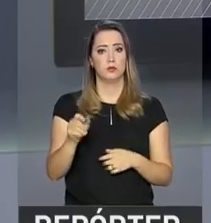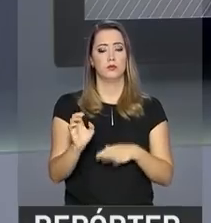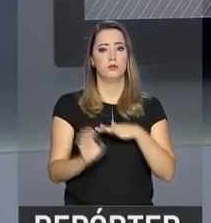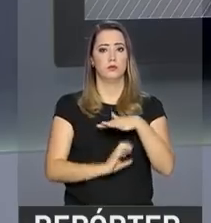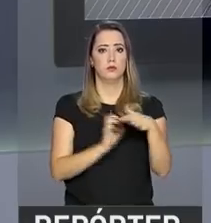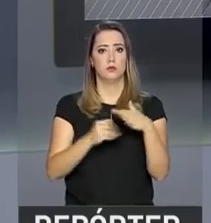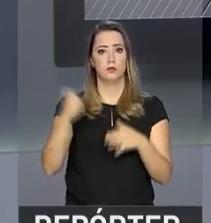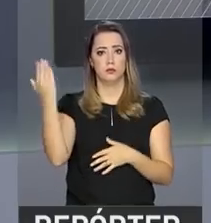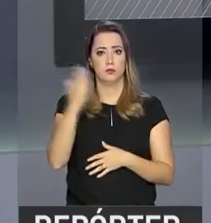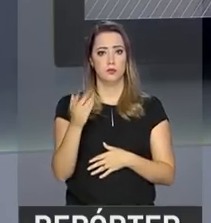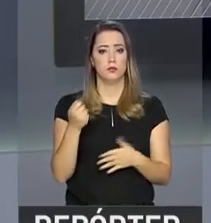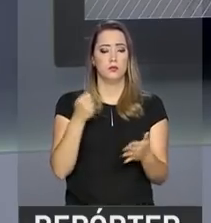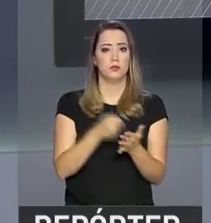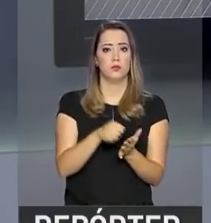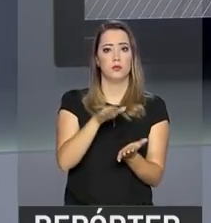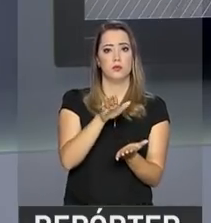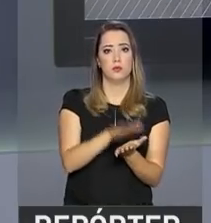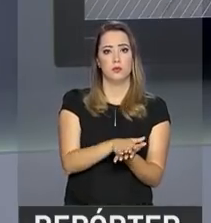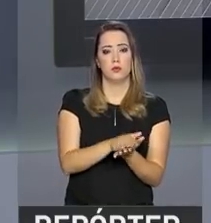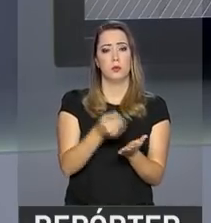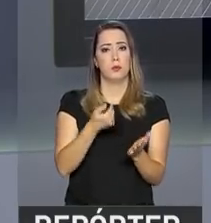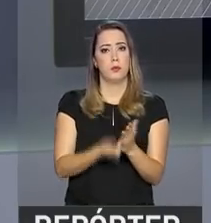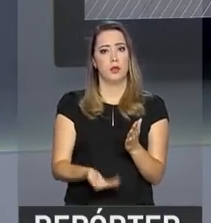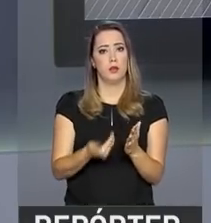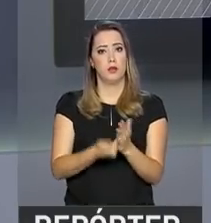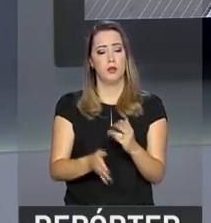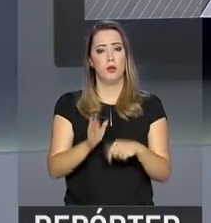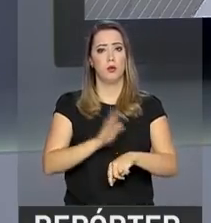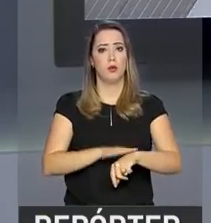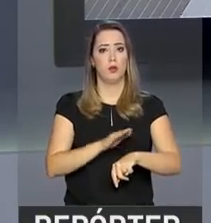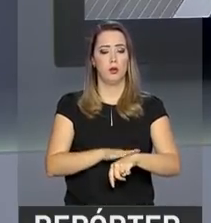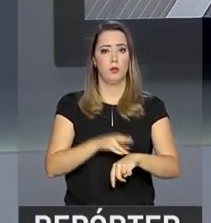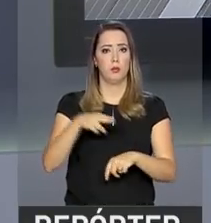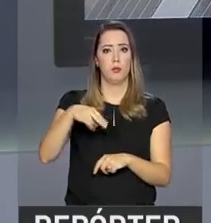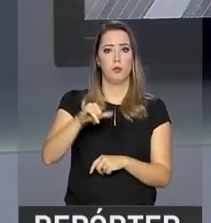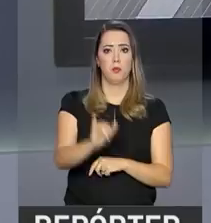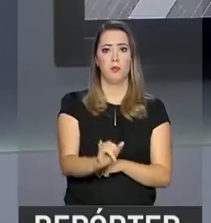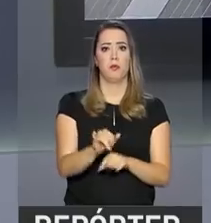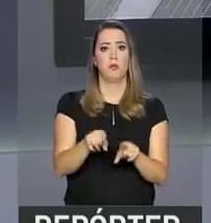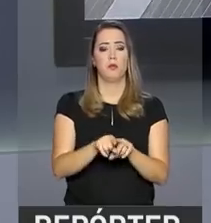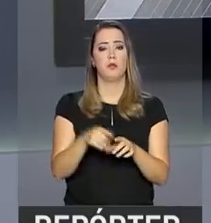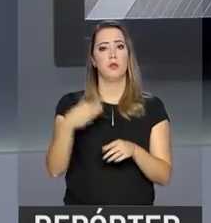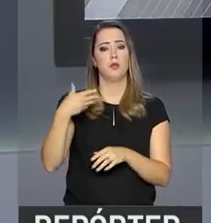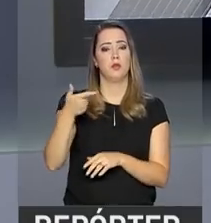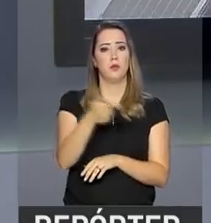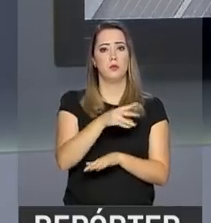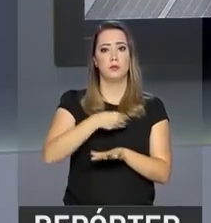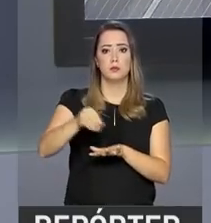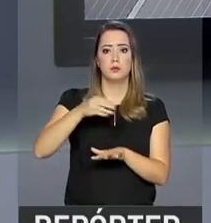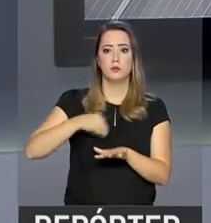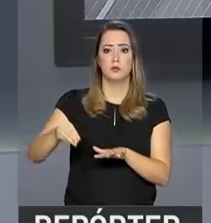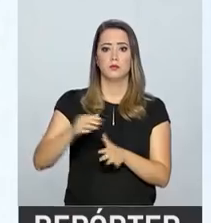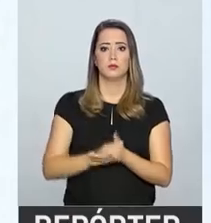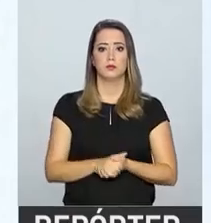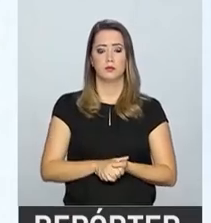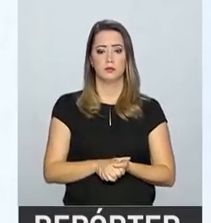brasileiras e pagar multa quem perder o prazo o repórter ney pereira tem outras informações